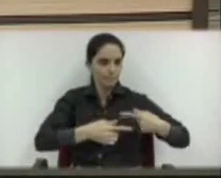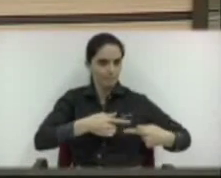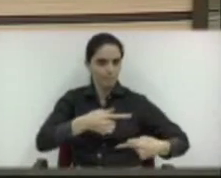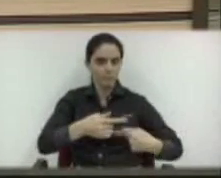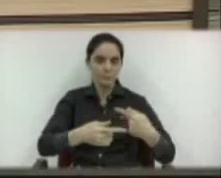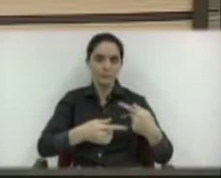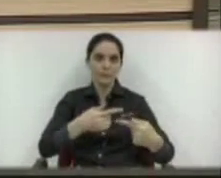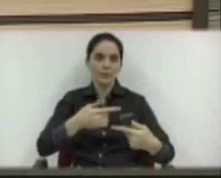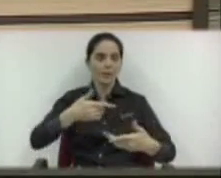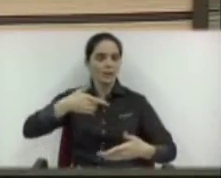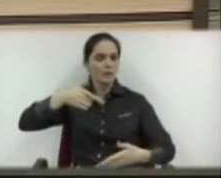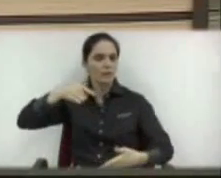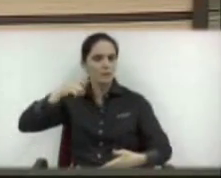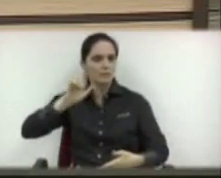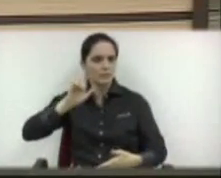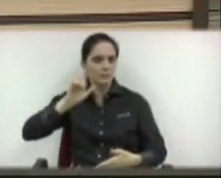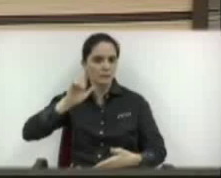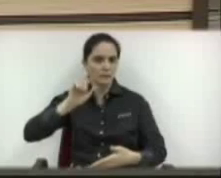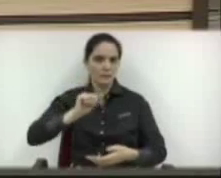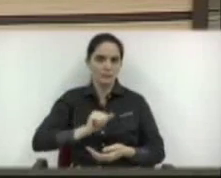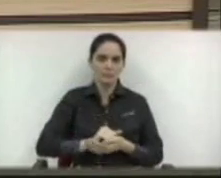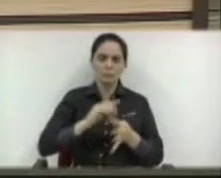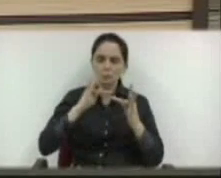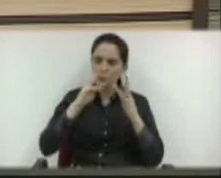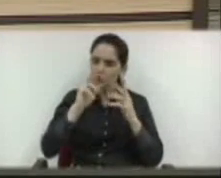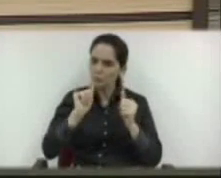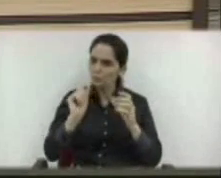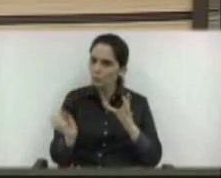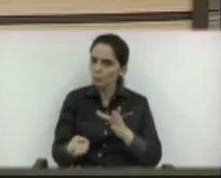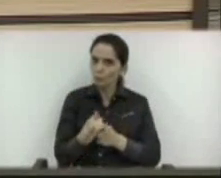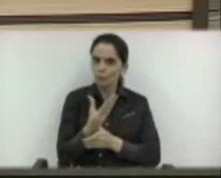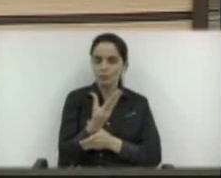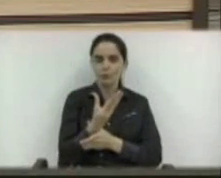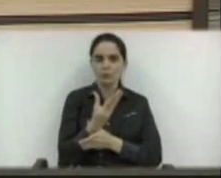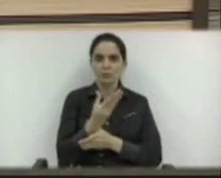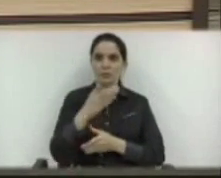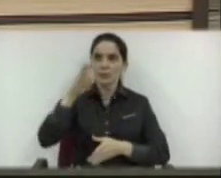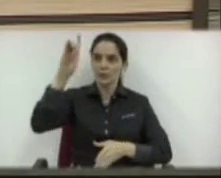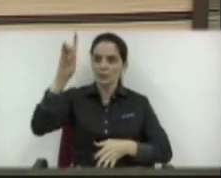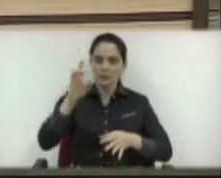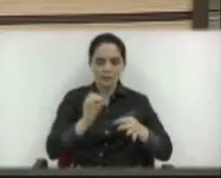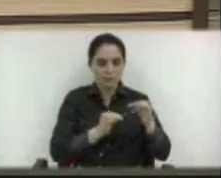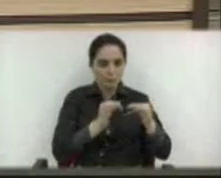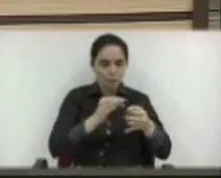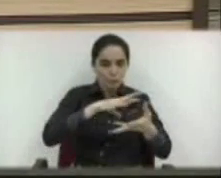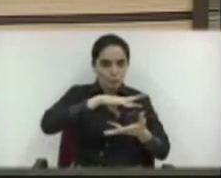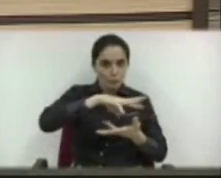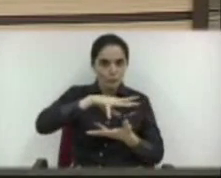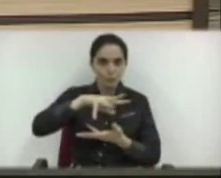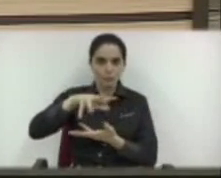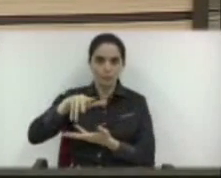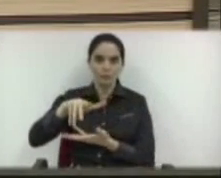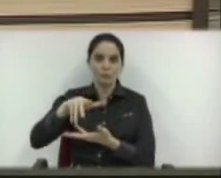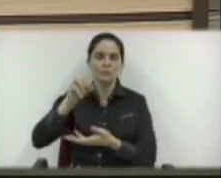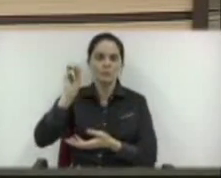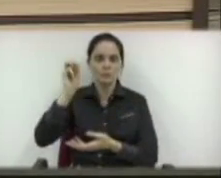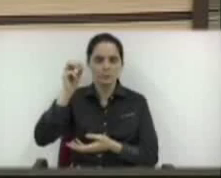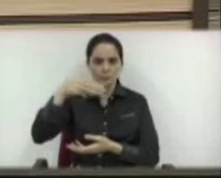geração. Antes que os montes nascessem, ou que Tu formasse a terra e o mundo. Sim,